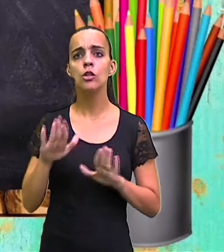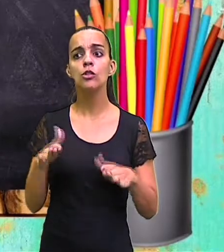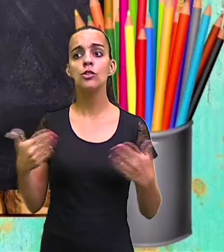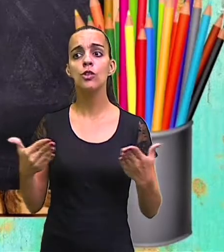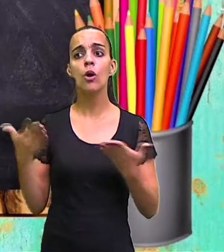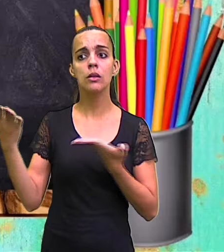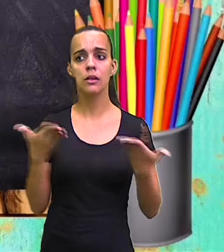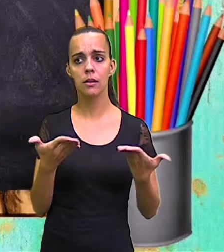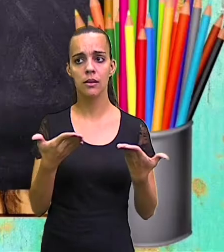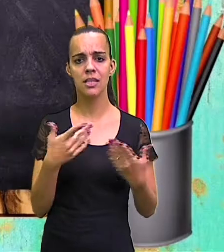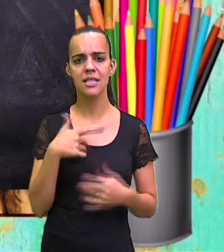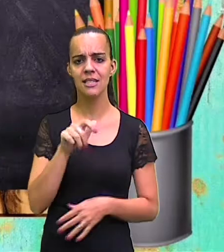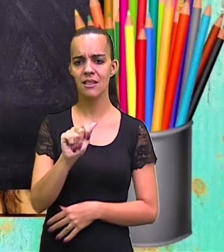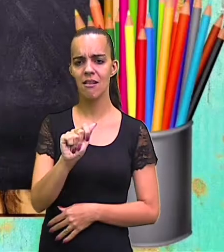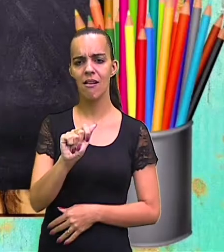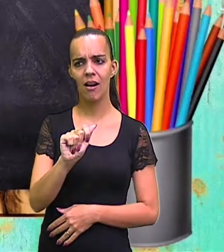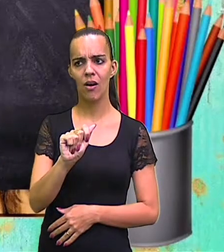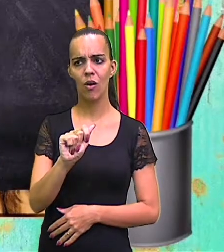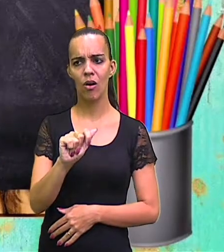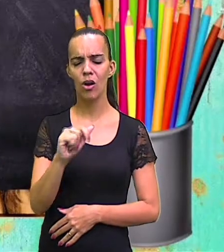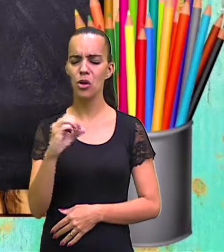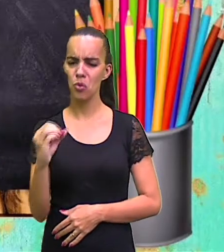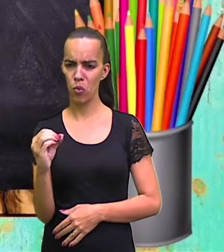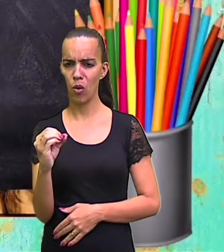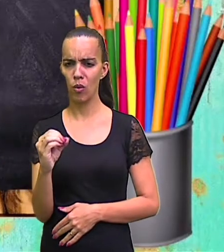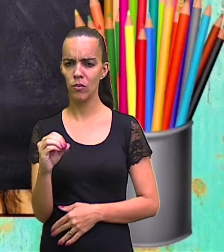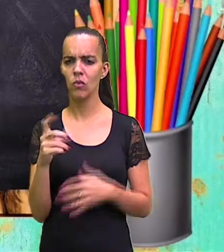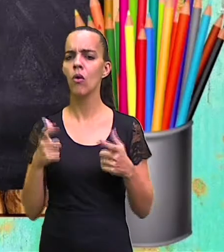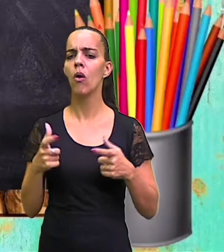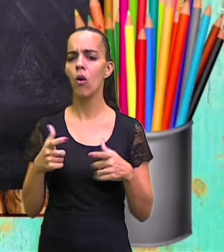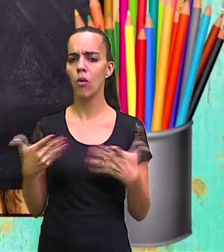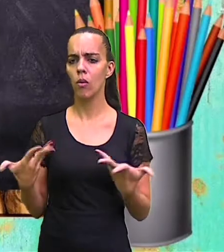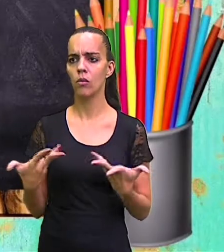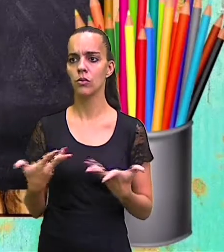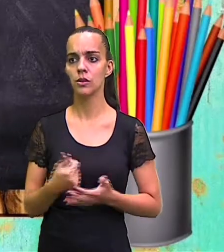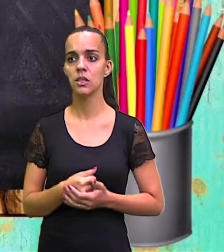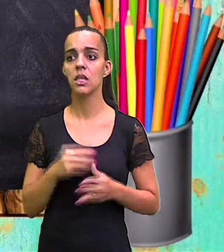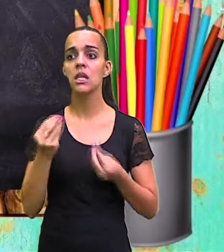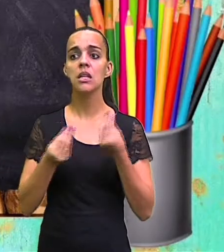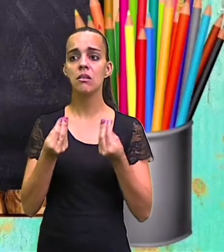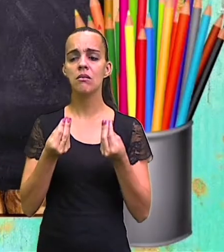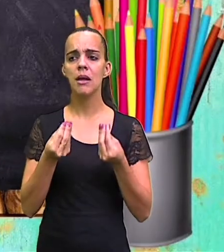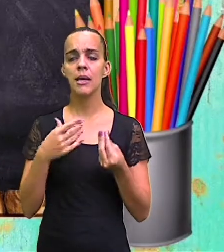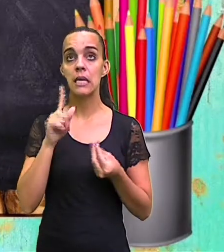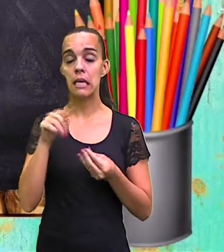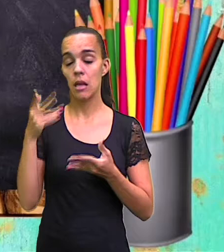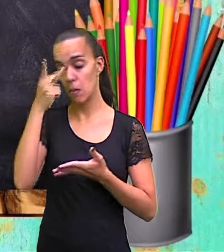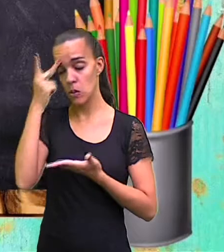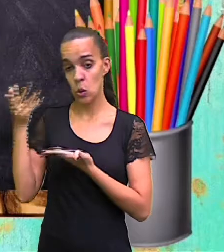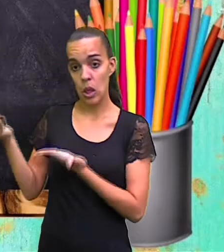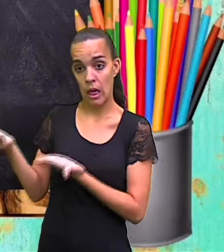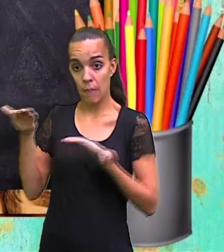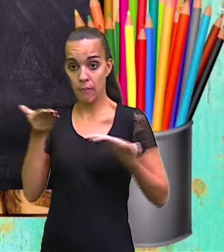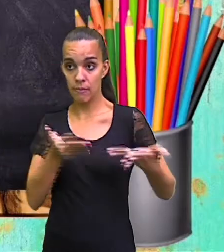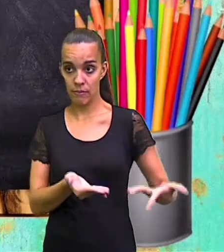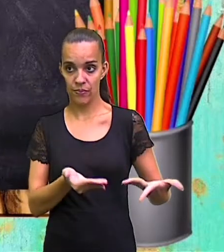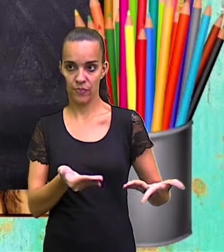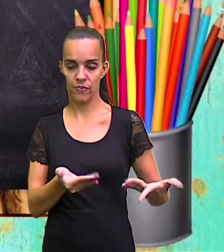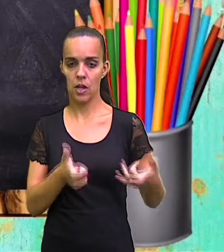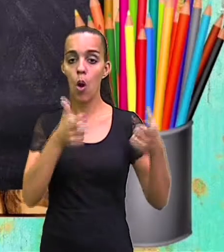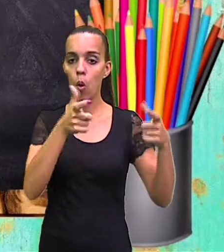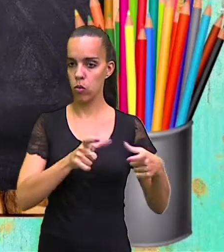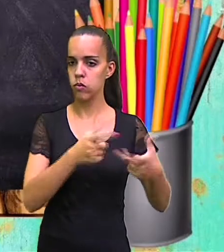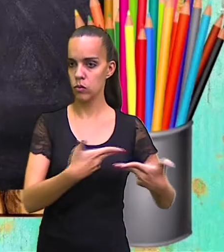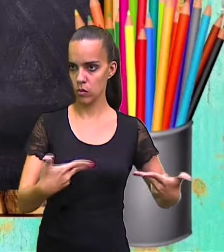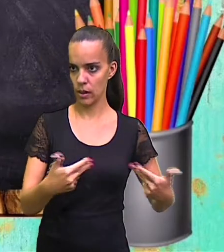vem esse A e esse O? É o seguinte, quem é bem-vindo a algum